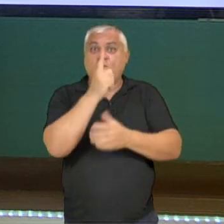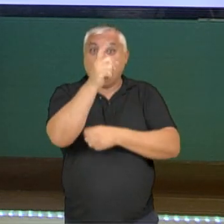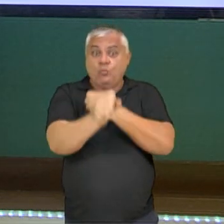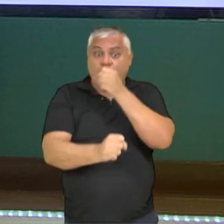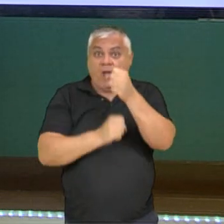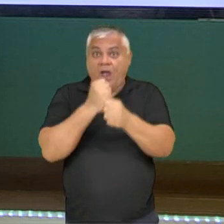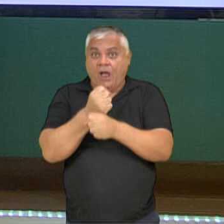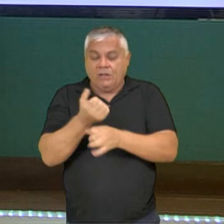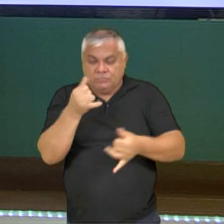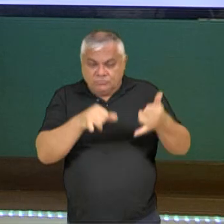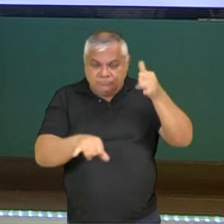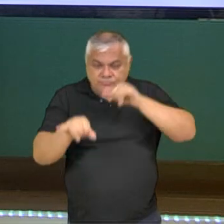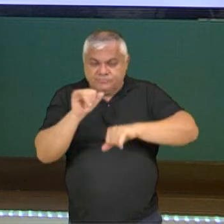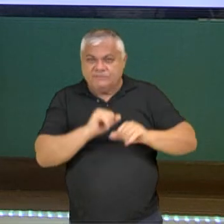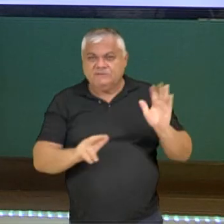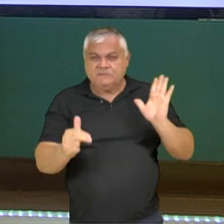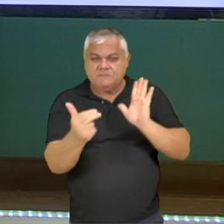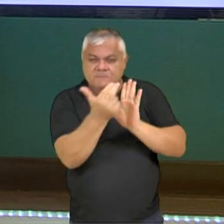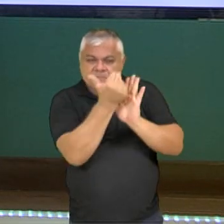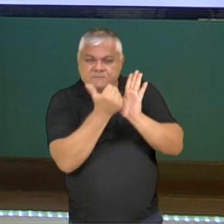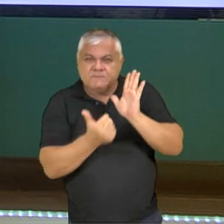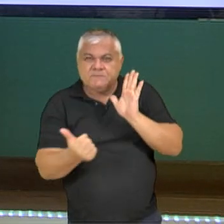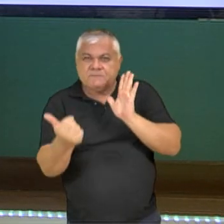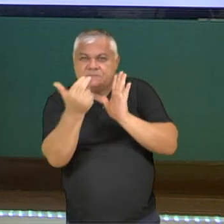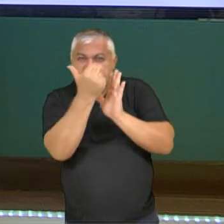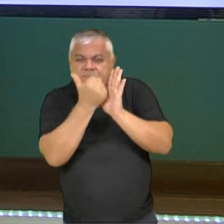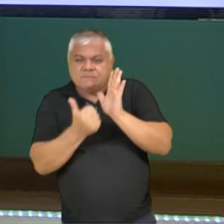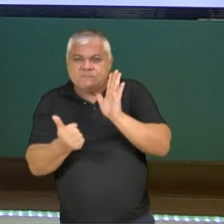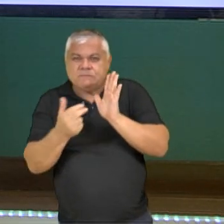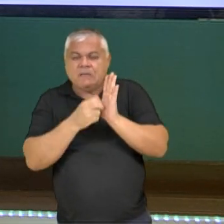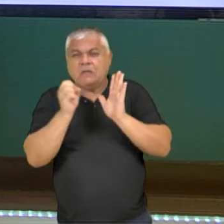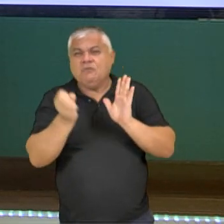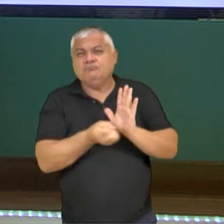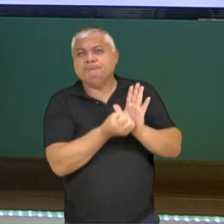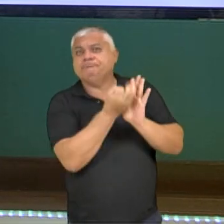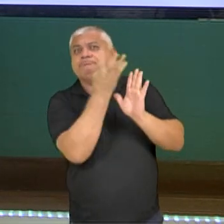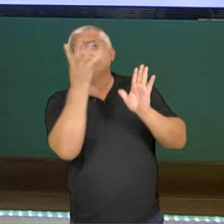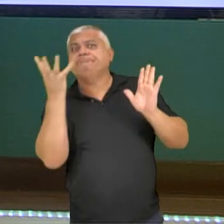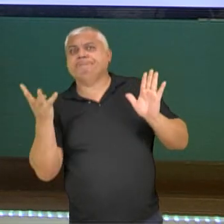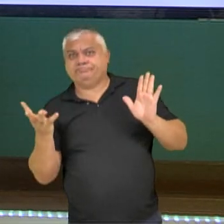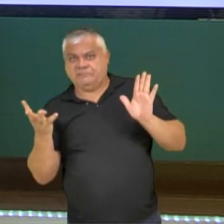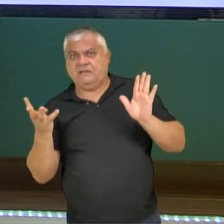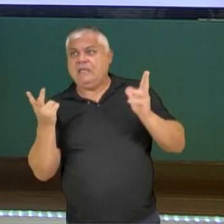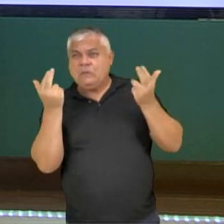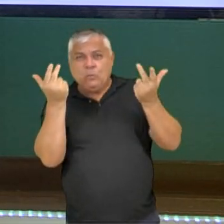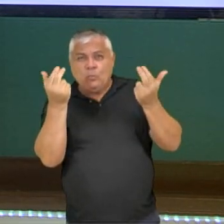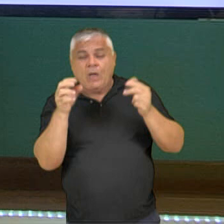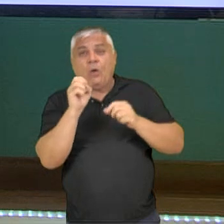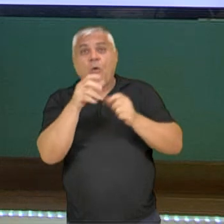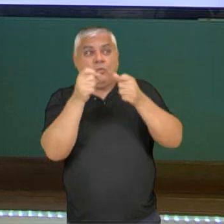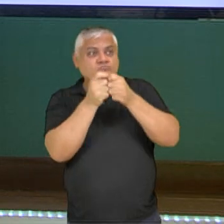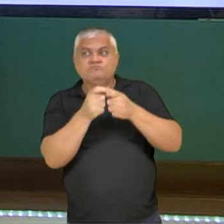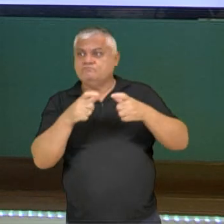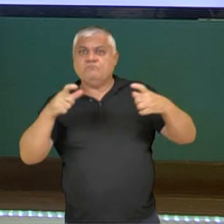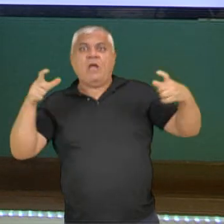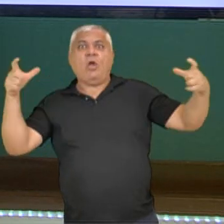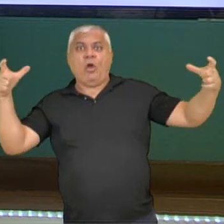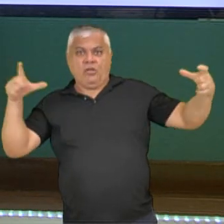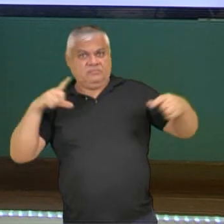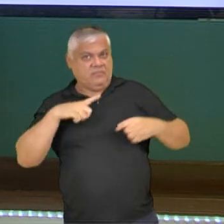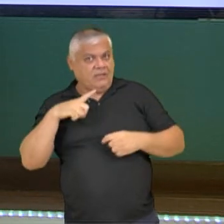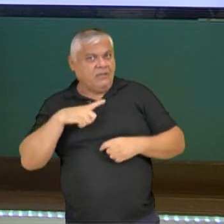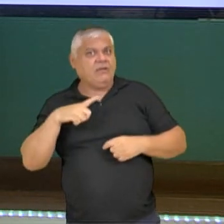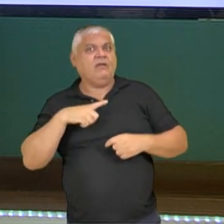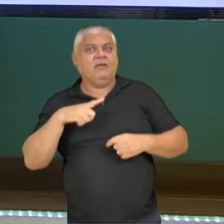química orgânica, desenhar centenas de substâncias como essas, ou então maiores, nós temos substâncias